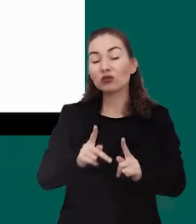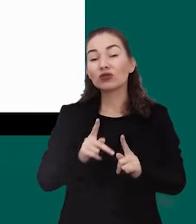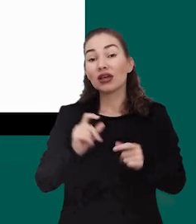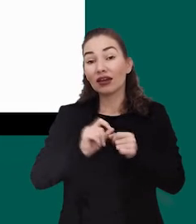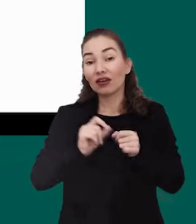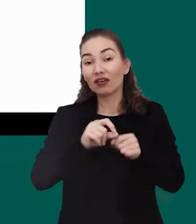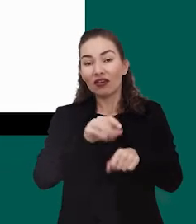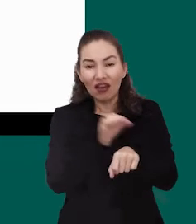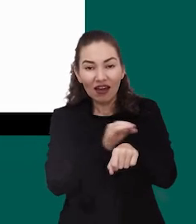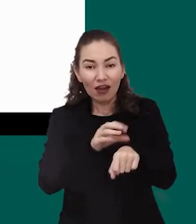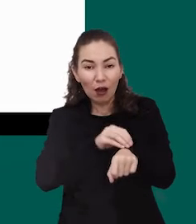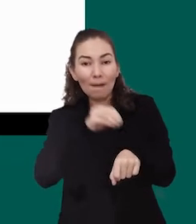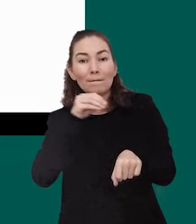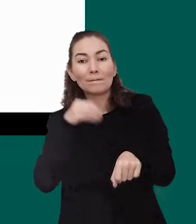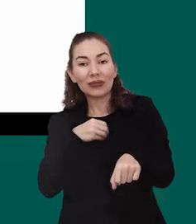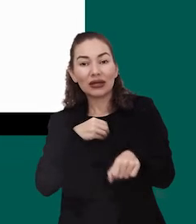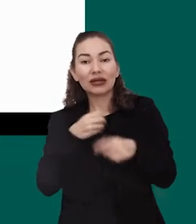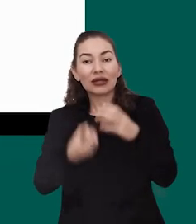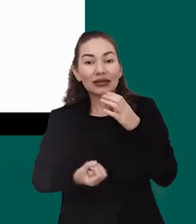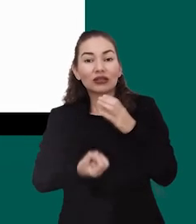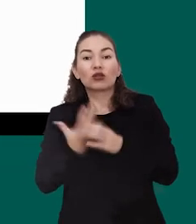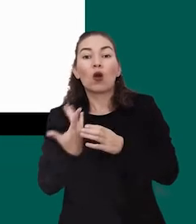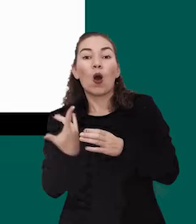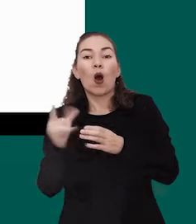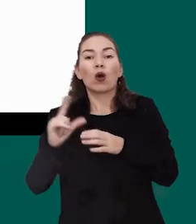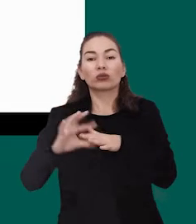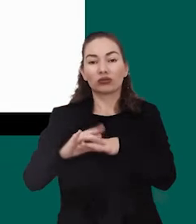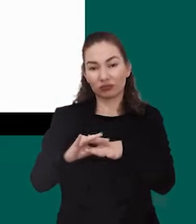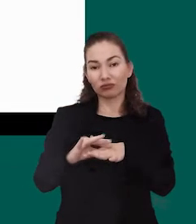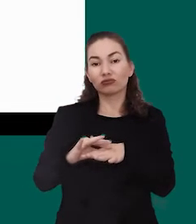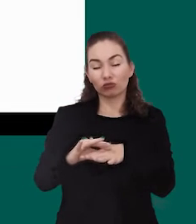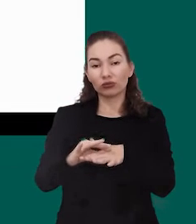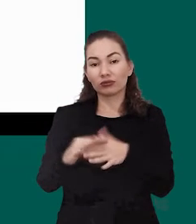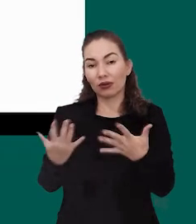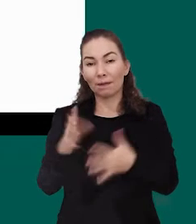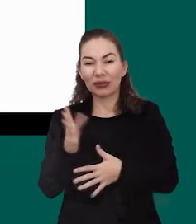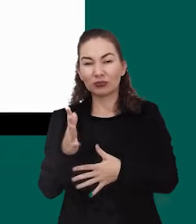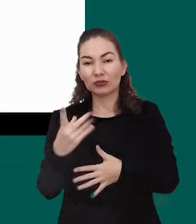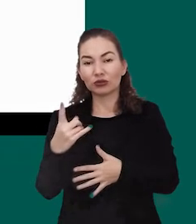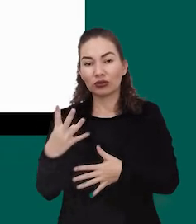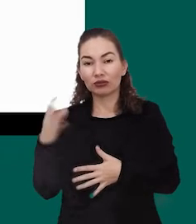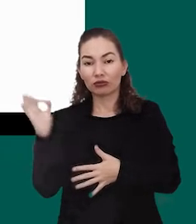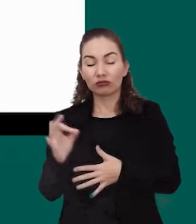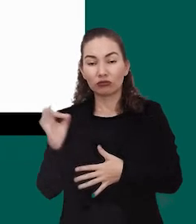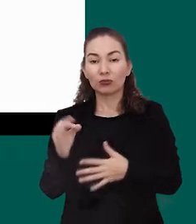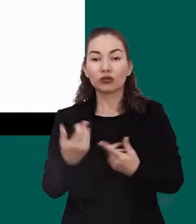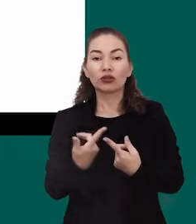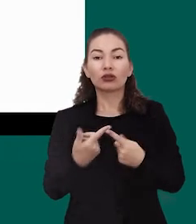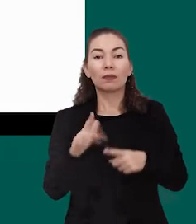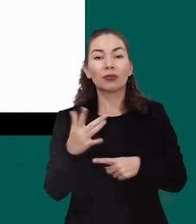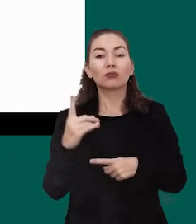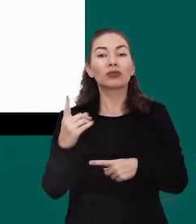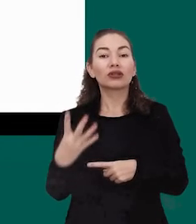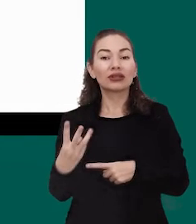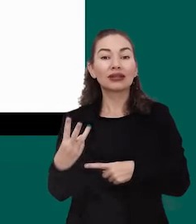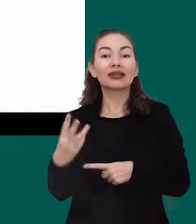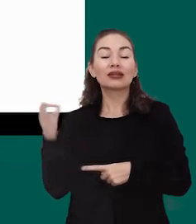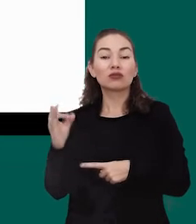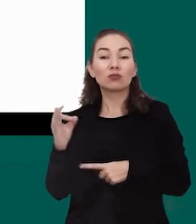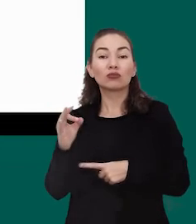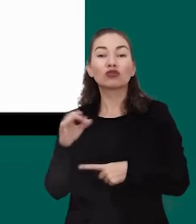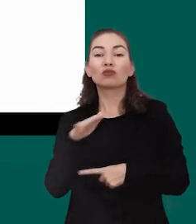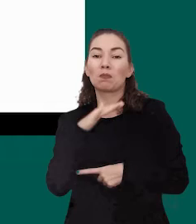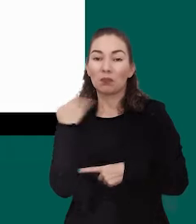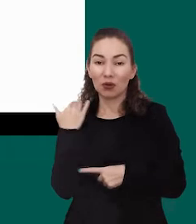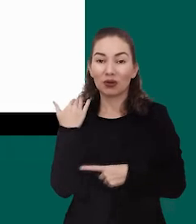variolação, que acabam desenvolvendo doença, né, cerca de 14%. E, além disso, 3% dos inoculados podiam evoluir para óbito. Então, você